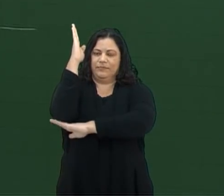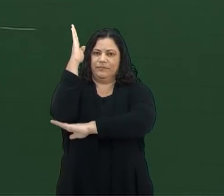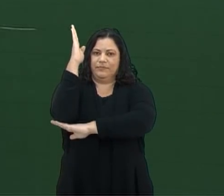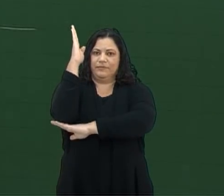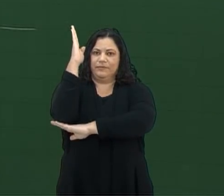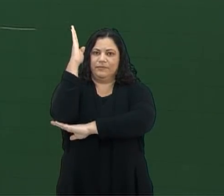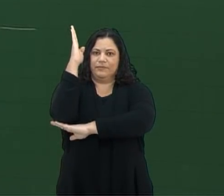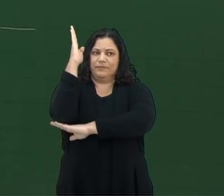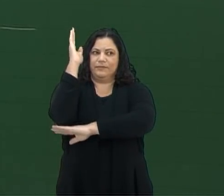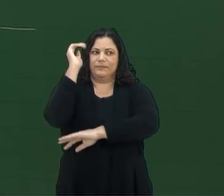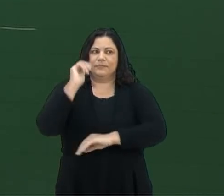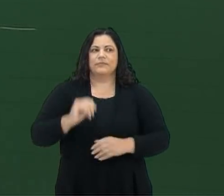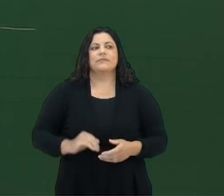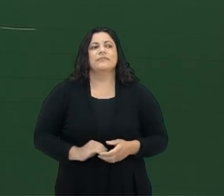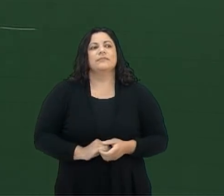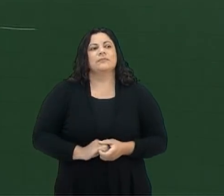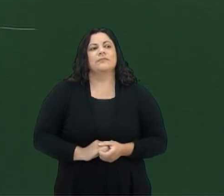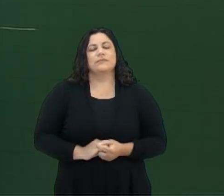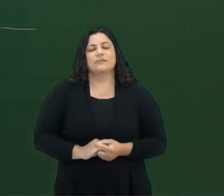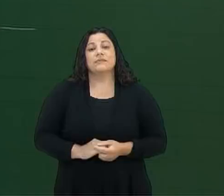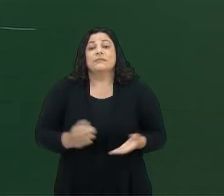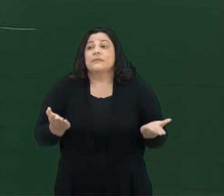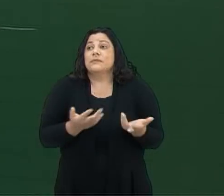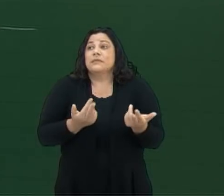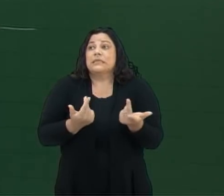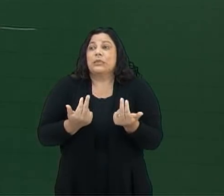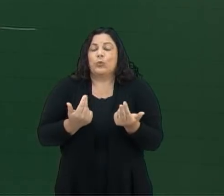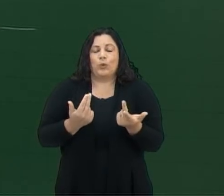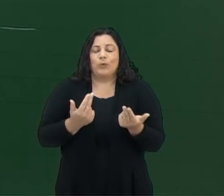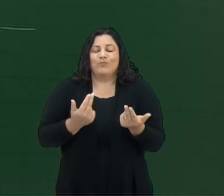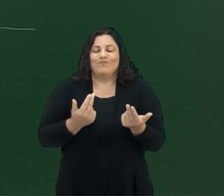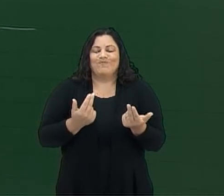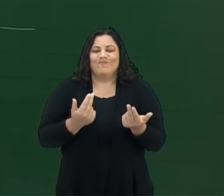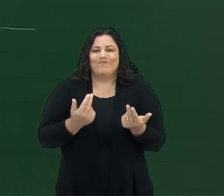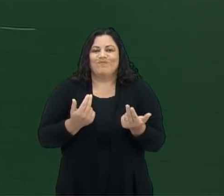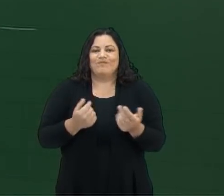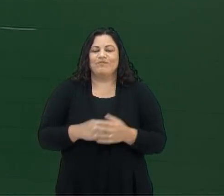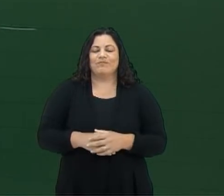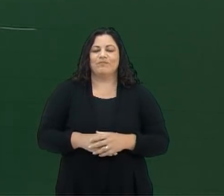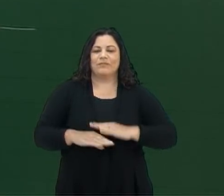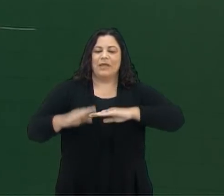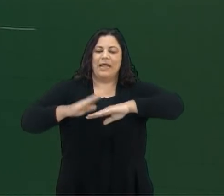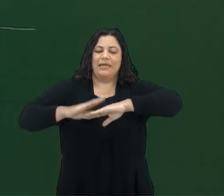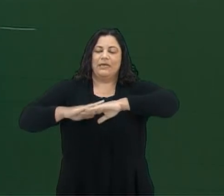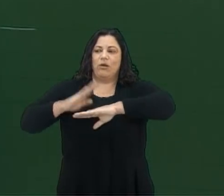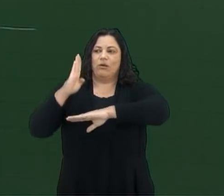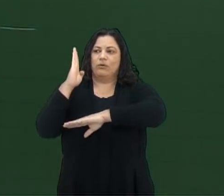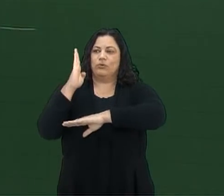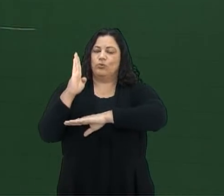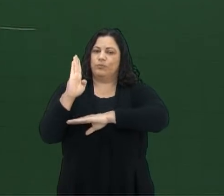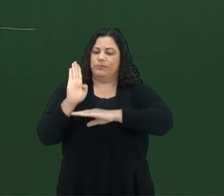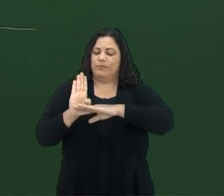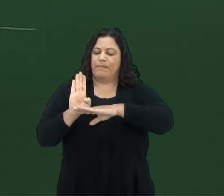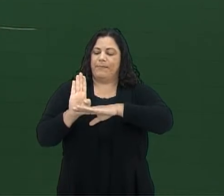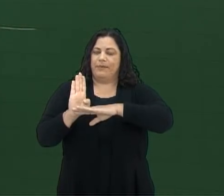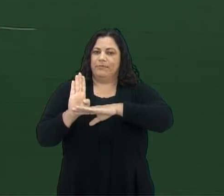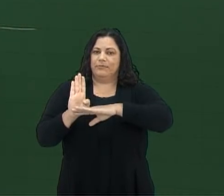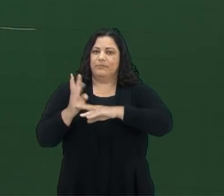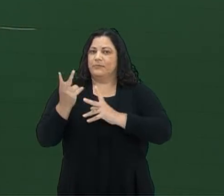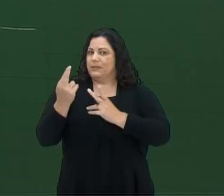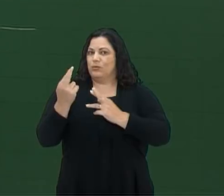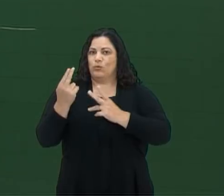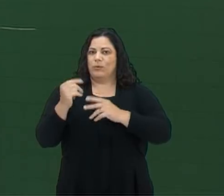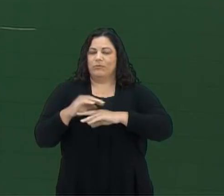perpendicular. Ok? Vou fazer a mesma coisa agora no B, tá? Mesma coisa. Então aqui, deixa eu apagar isso daqui para não